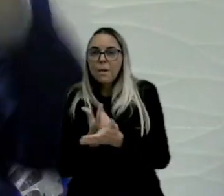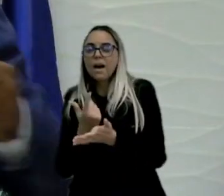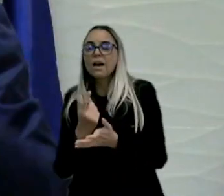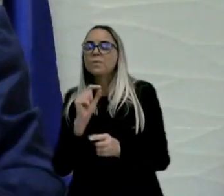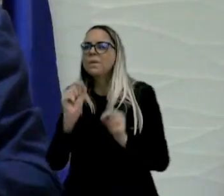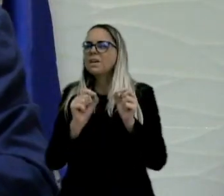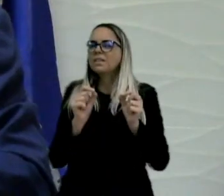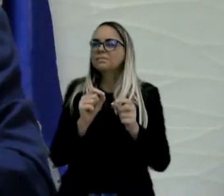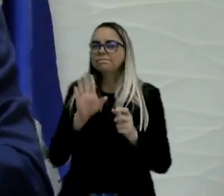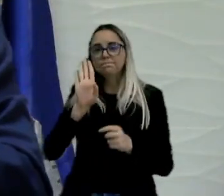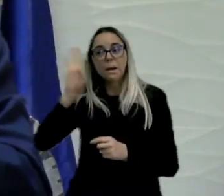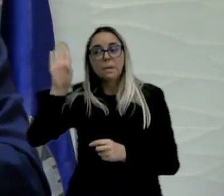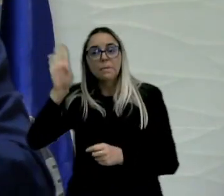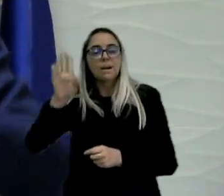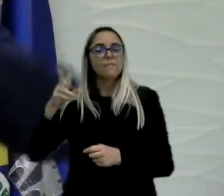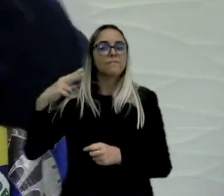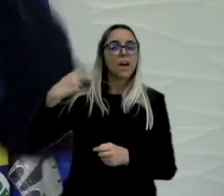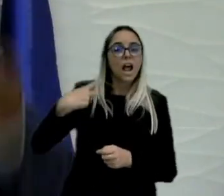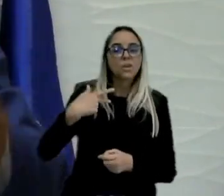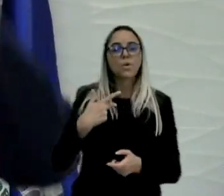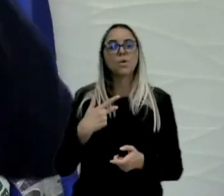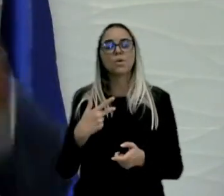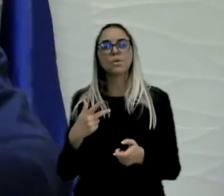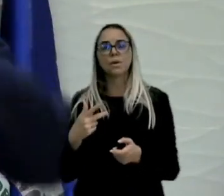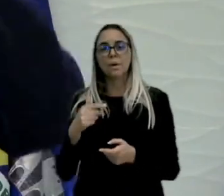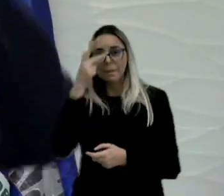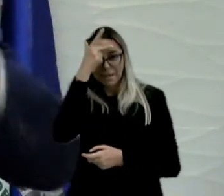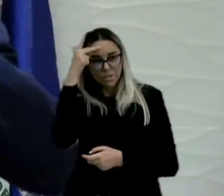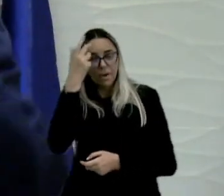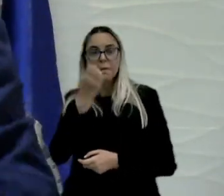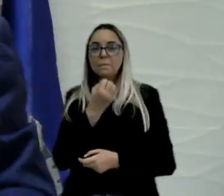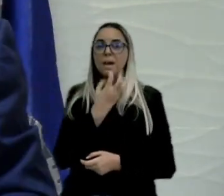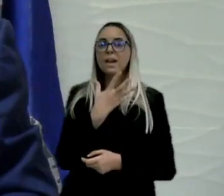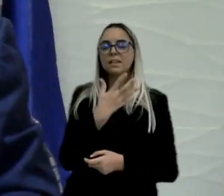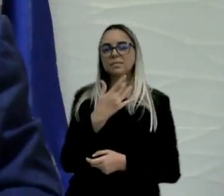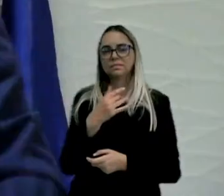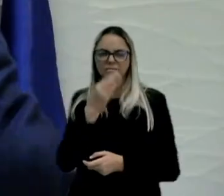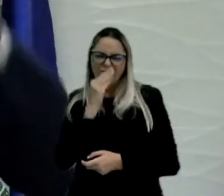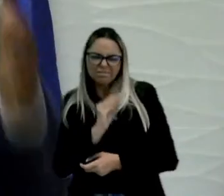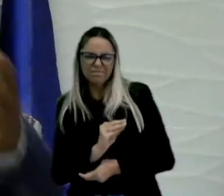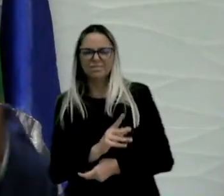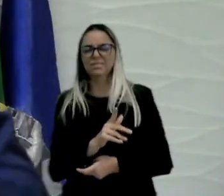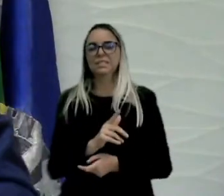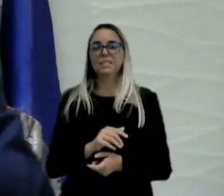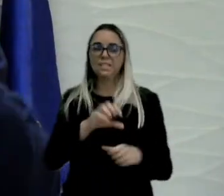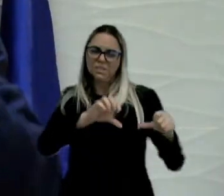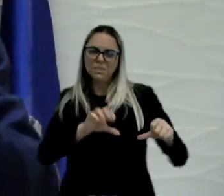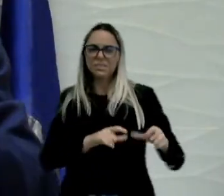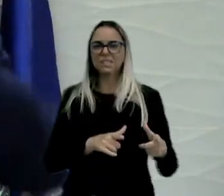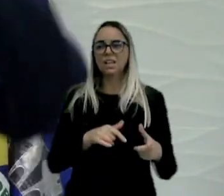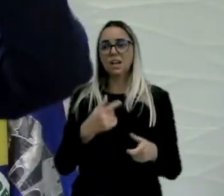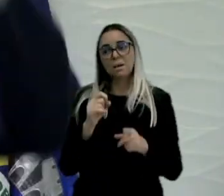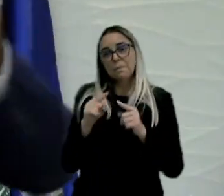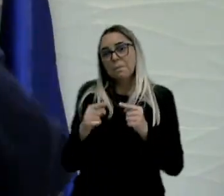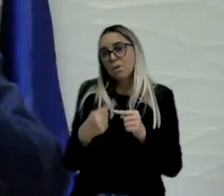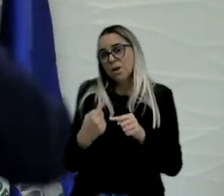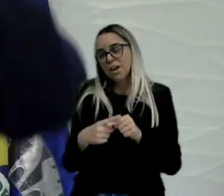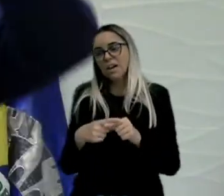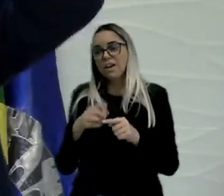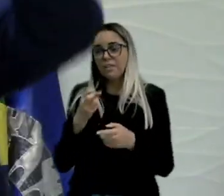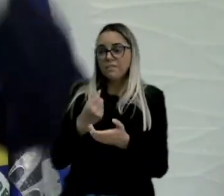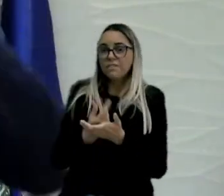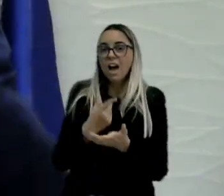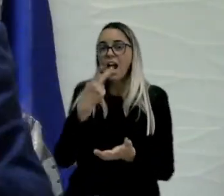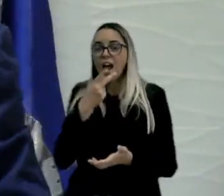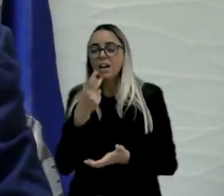os candidato a vereador as pessoas de bem querendo desmoralizar porque quando se fala em comprar não é comprar